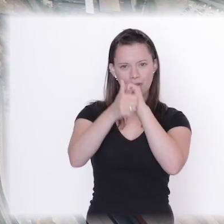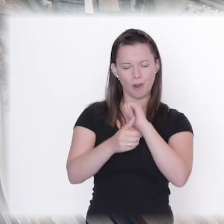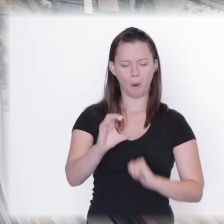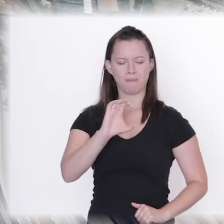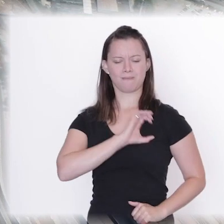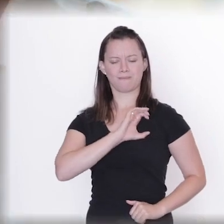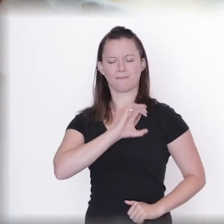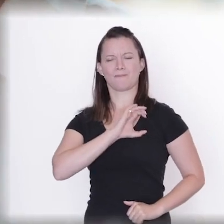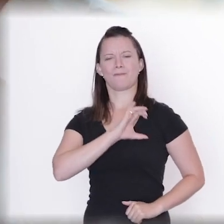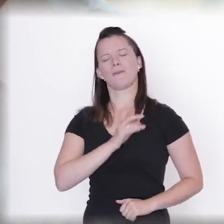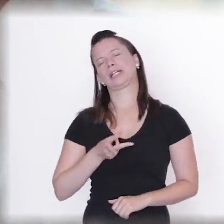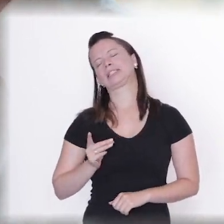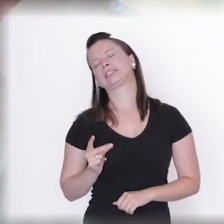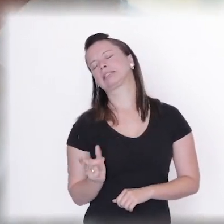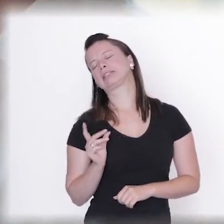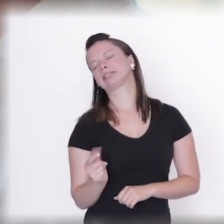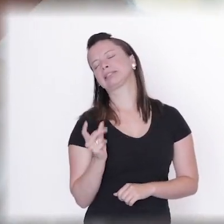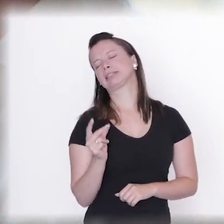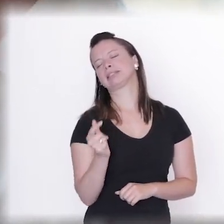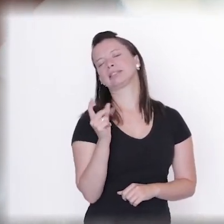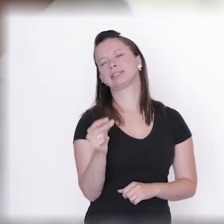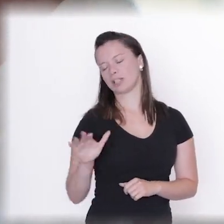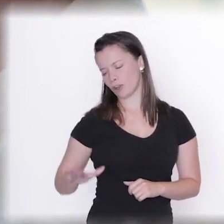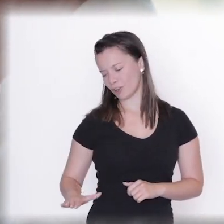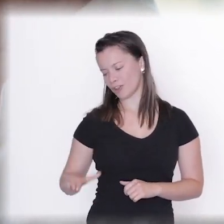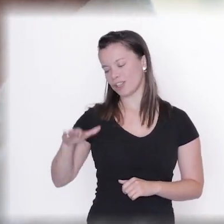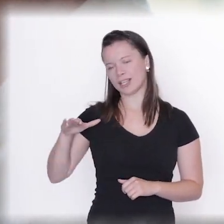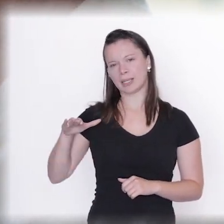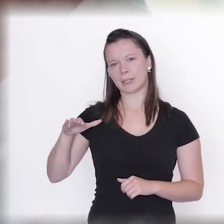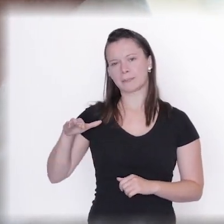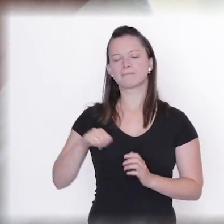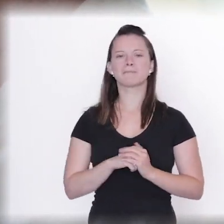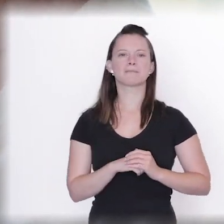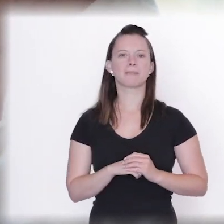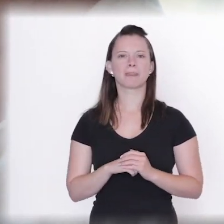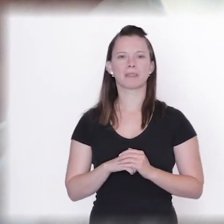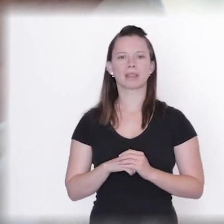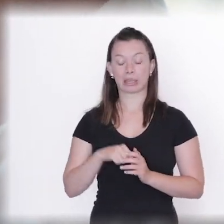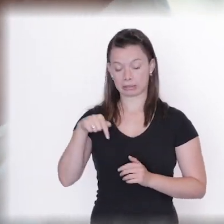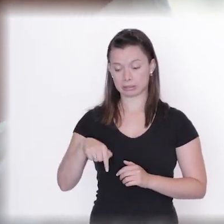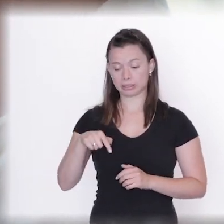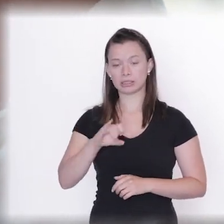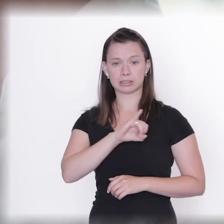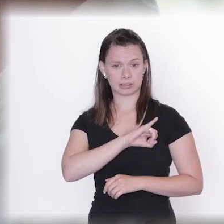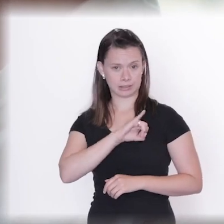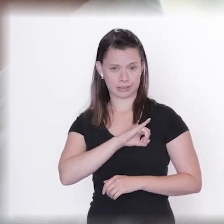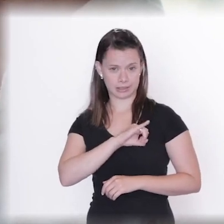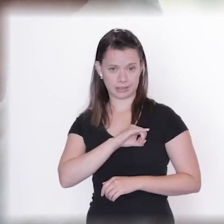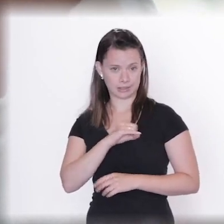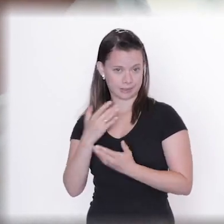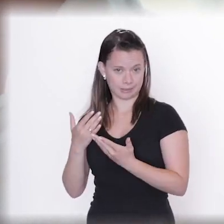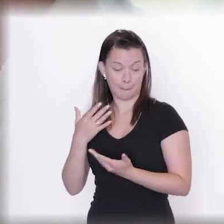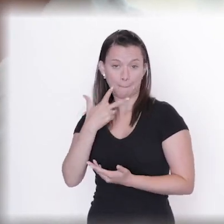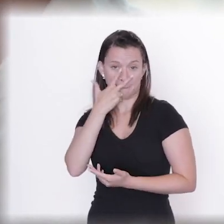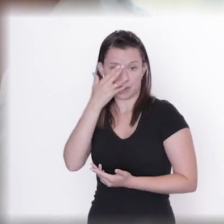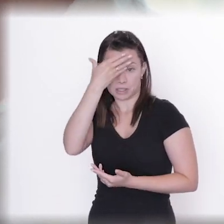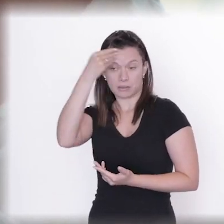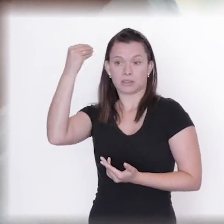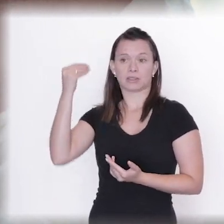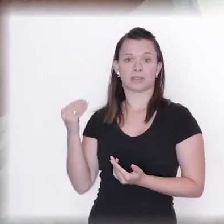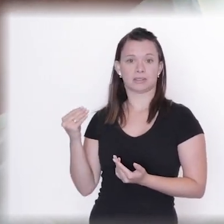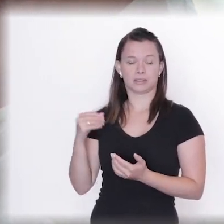sempre. Desde muito moleque, a gente saía daqui, dessa Itaquera perdida no mapa, ia assistir jogo no